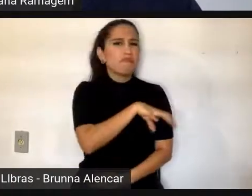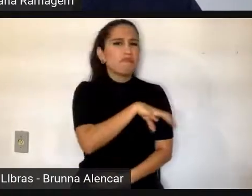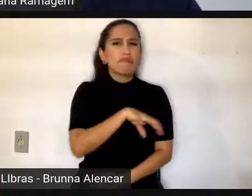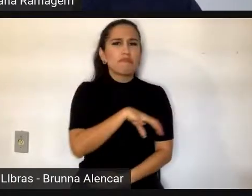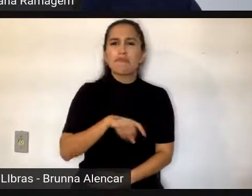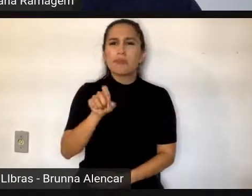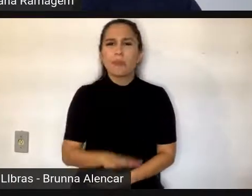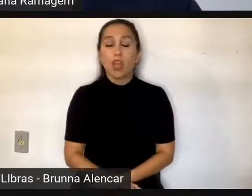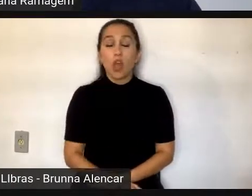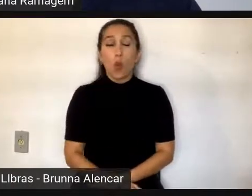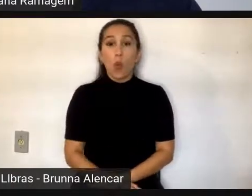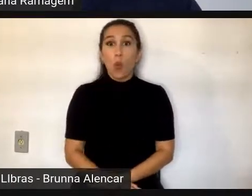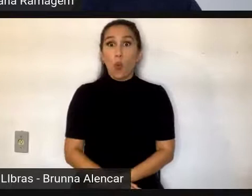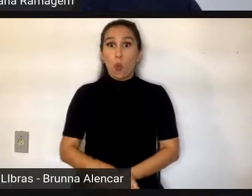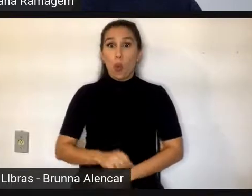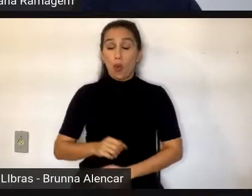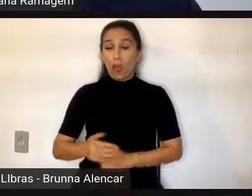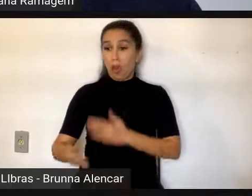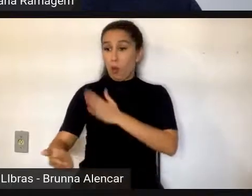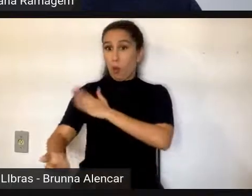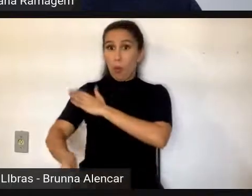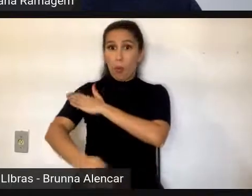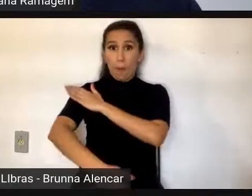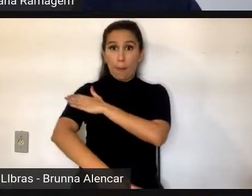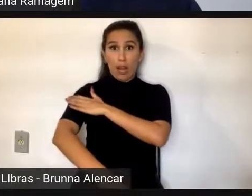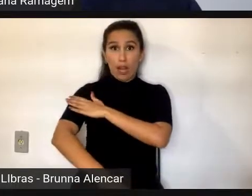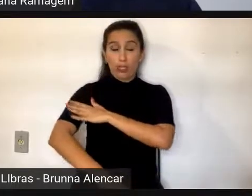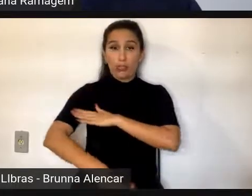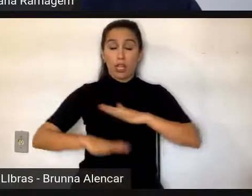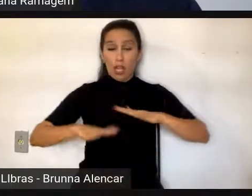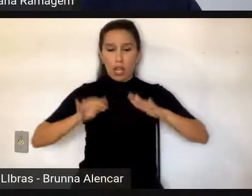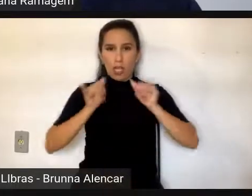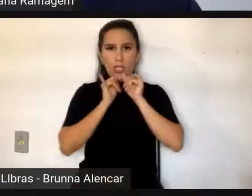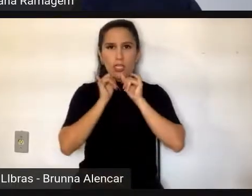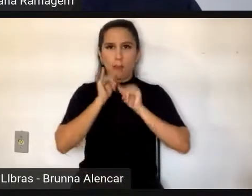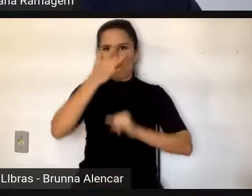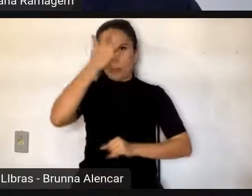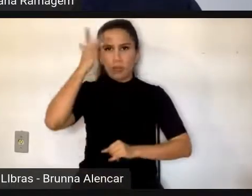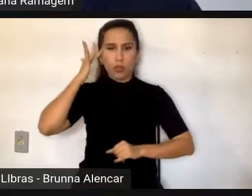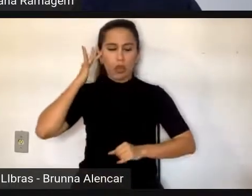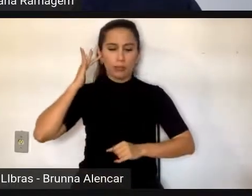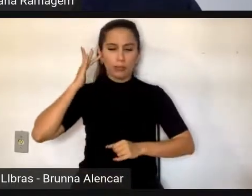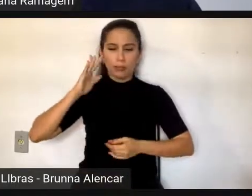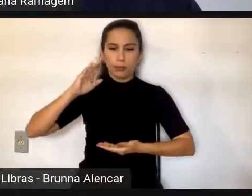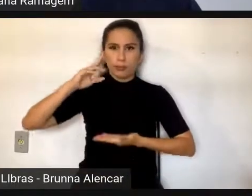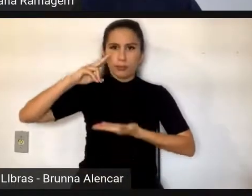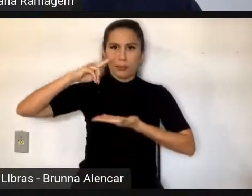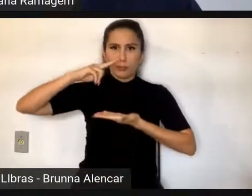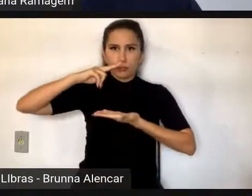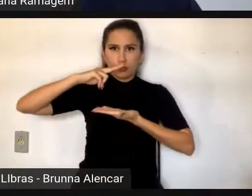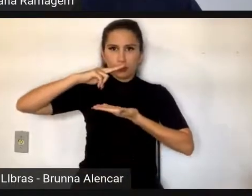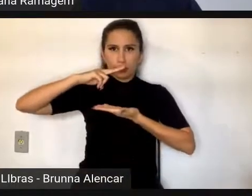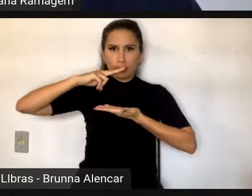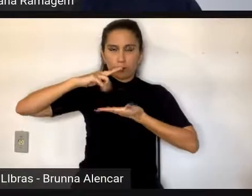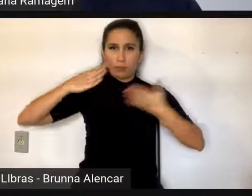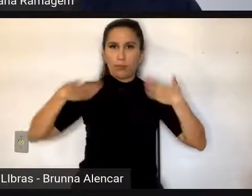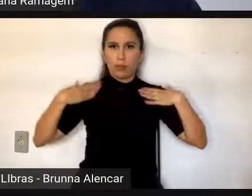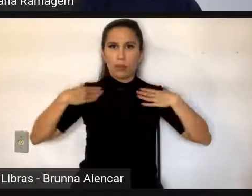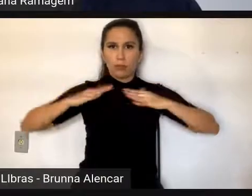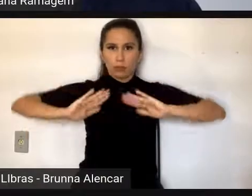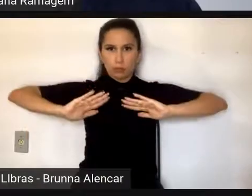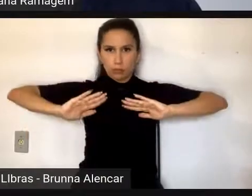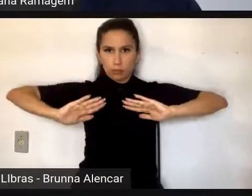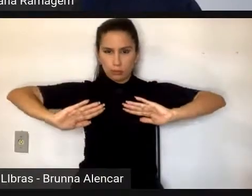de braço. Você fica de barriga para baixo, o corpo esticado, coloca a mão na altura dos ombros e estica